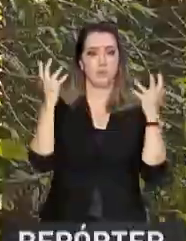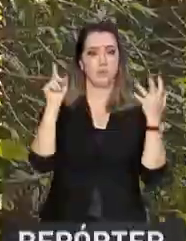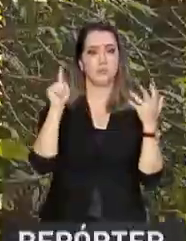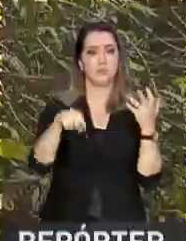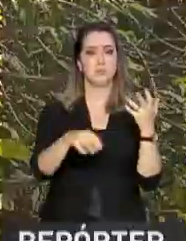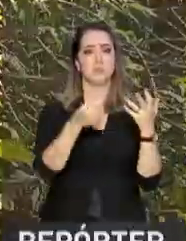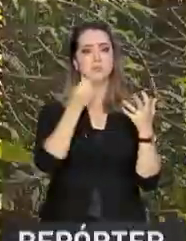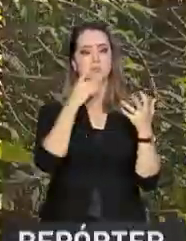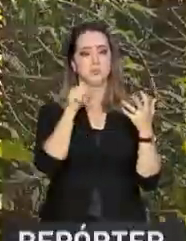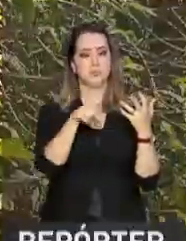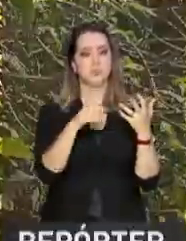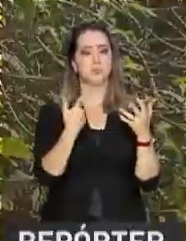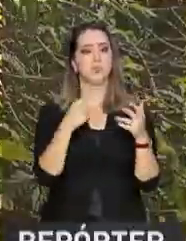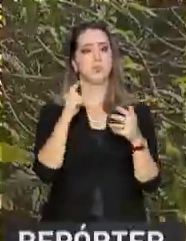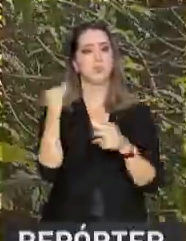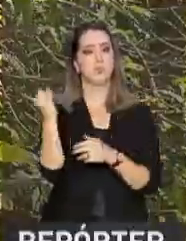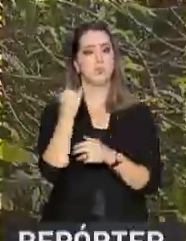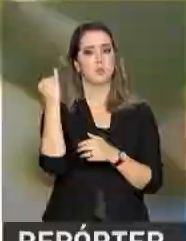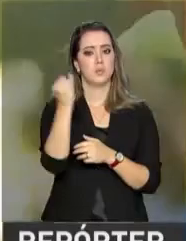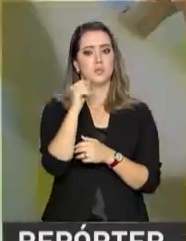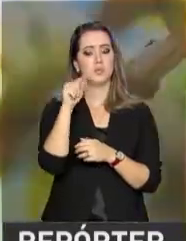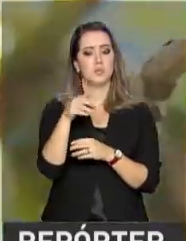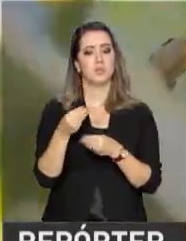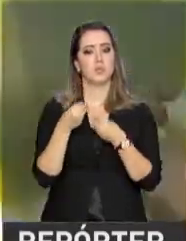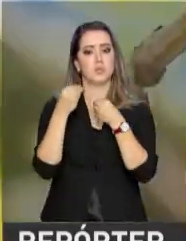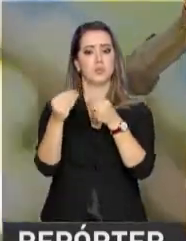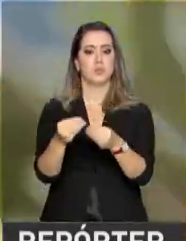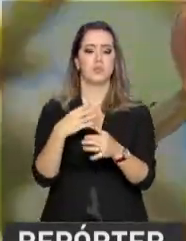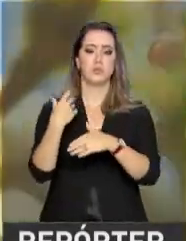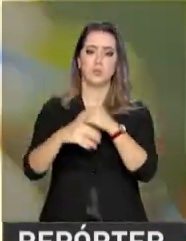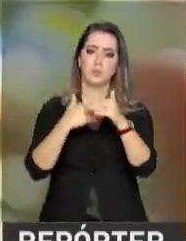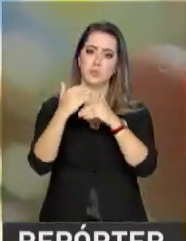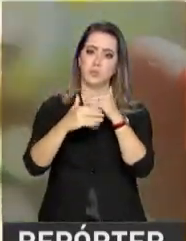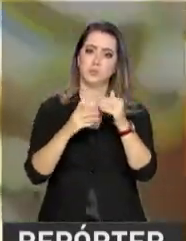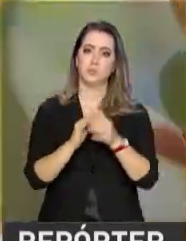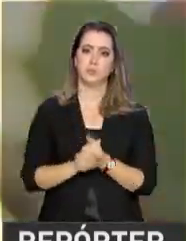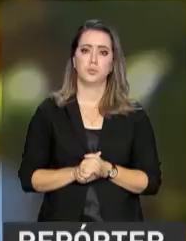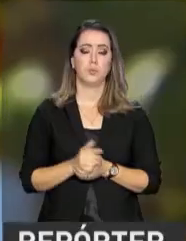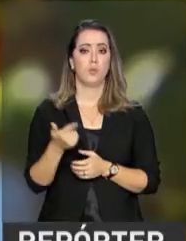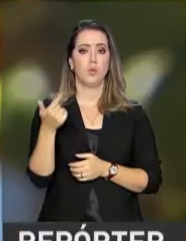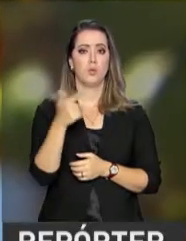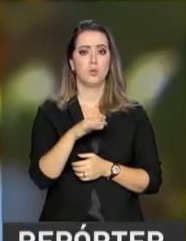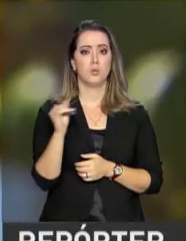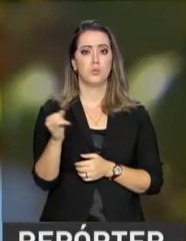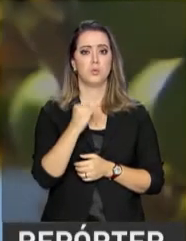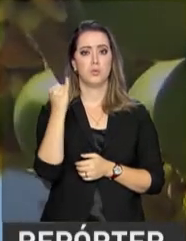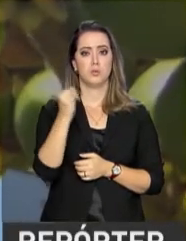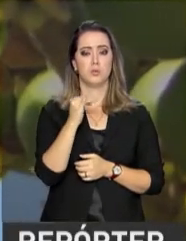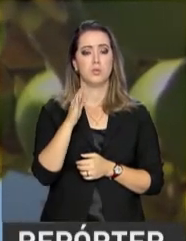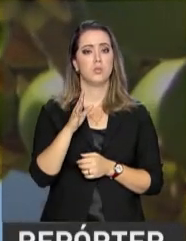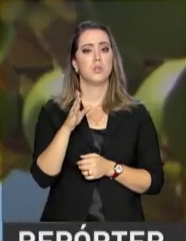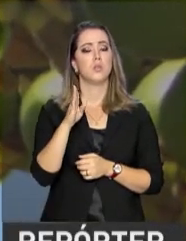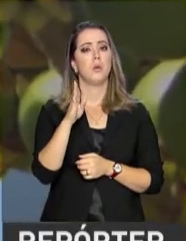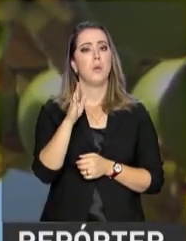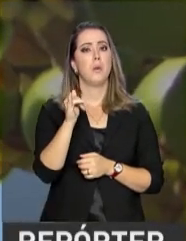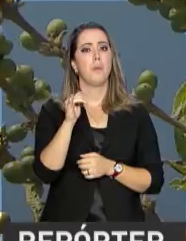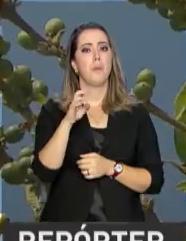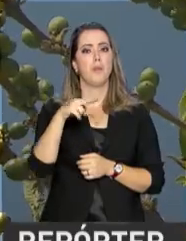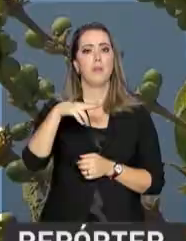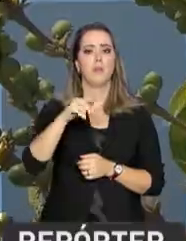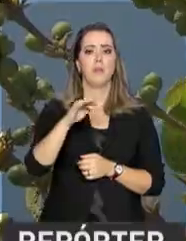condições climáticas é um dos fatores que deve garantir o aumento da produção outro fator é o que se chama de bienalidade